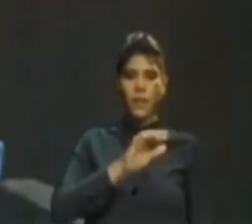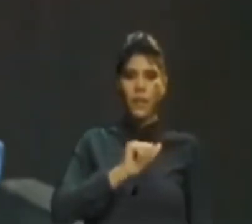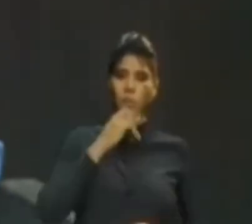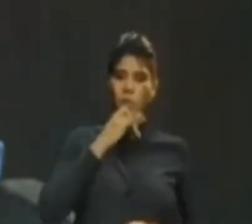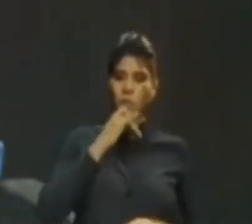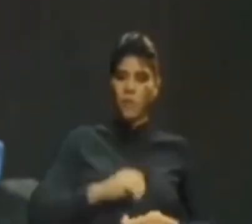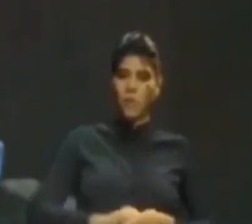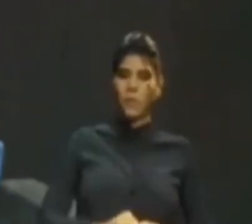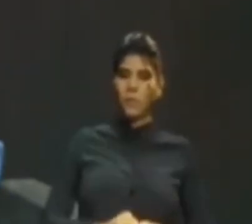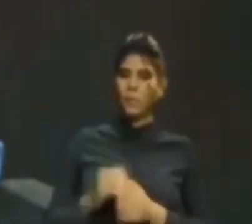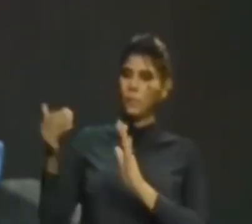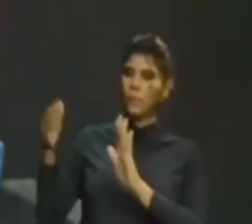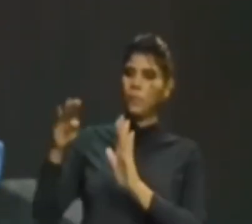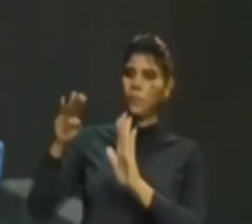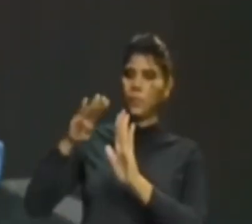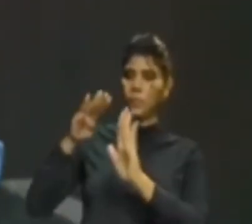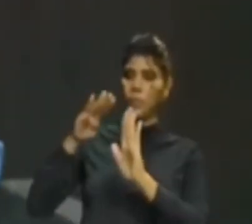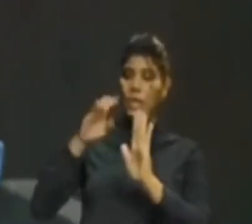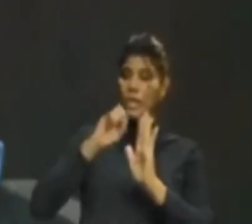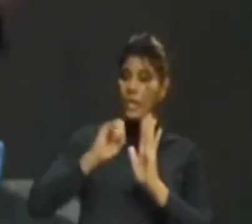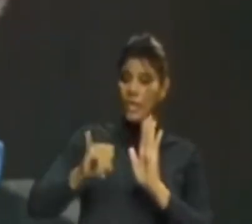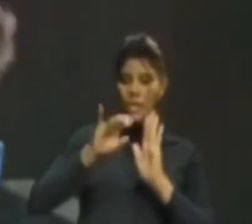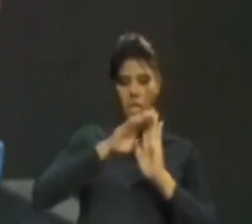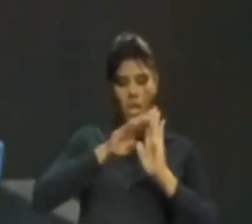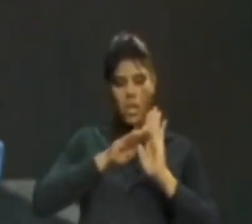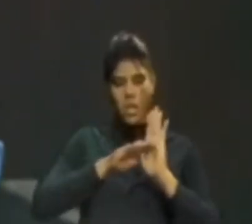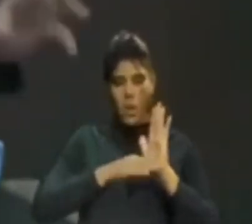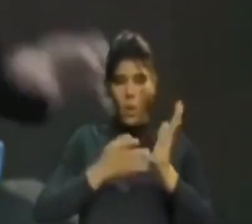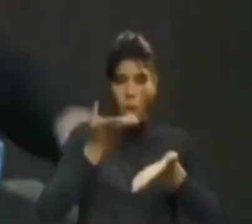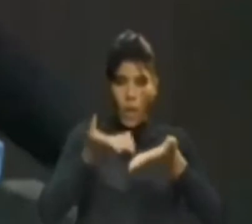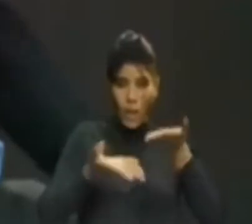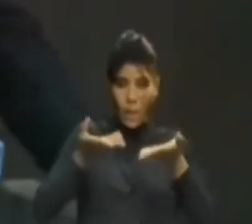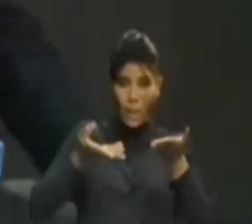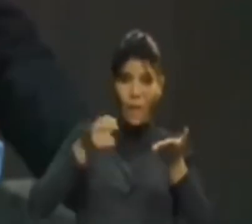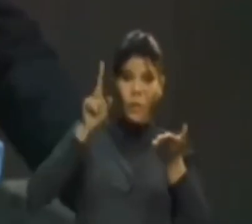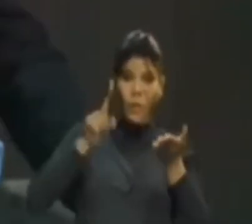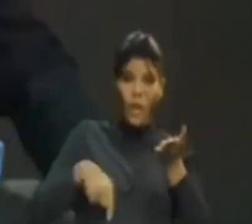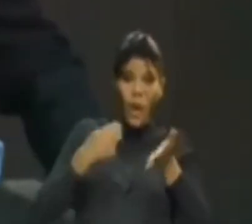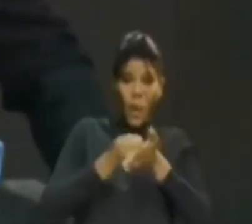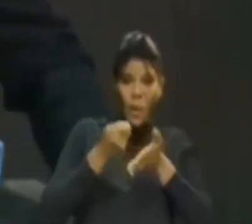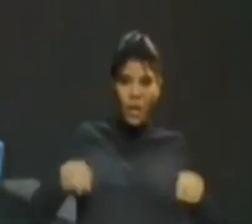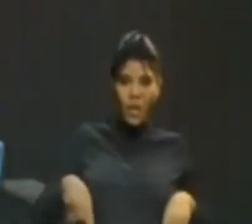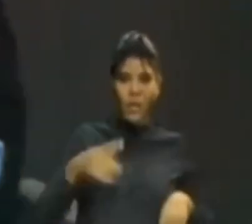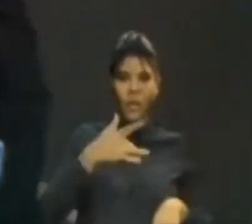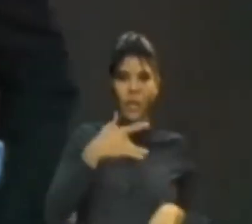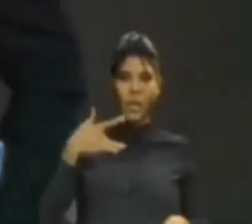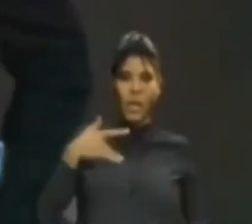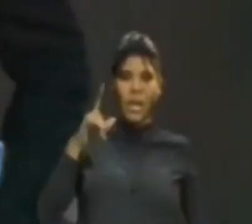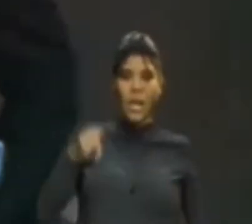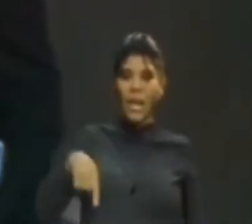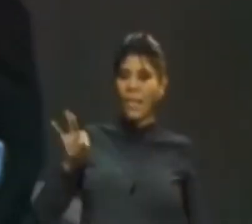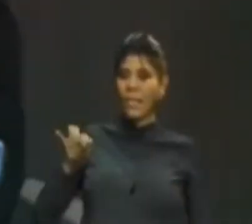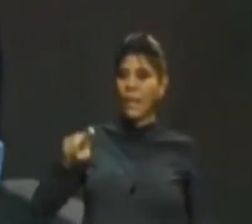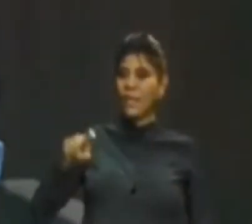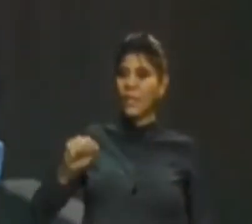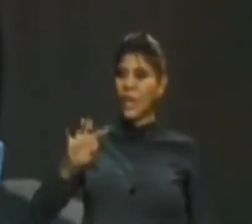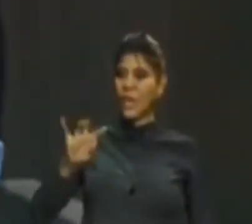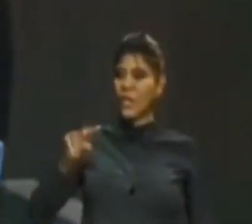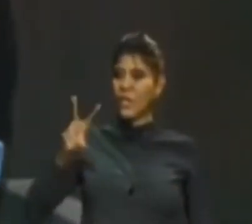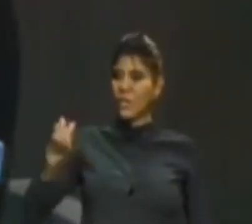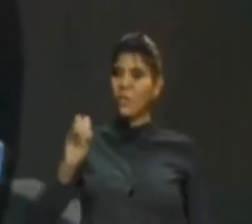doenças raras se O Rol de procedimentos que o plano de saúde deve cobrir a taxa ativos quer dizer que porventura uma nova